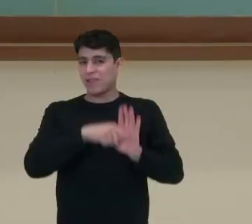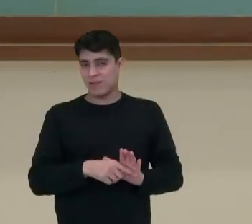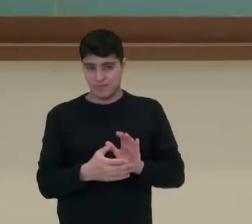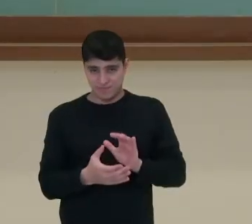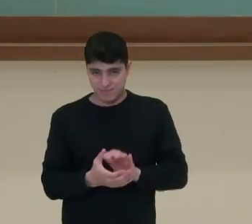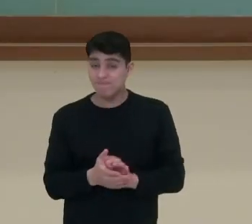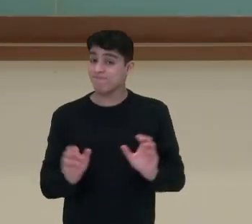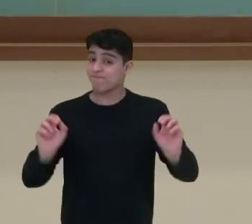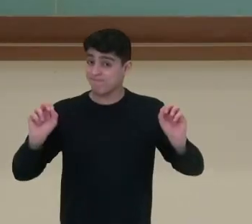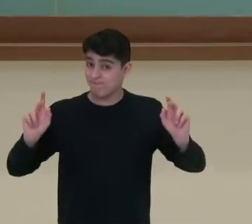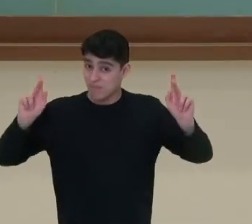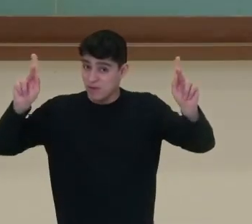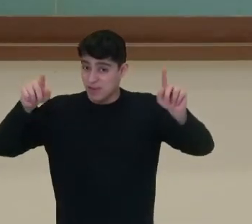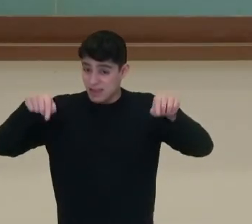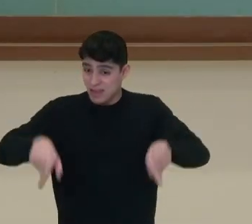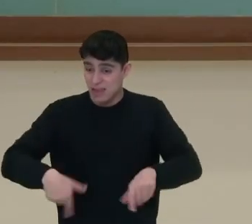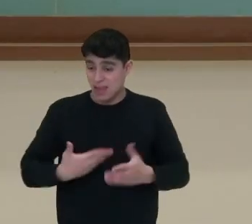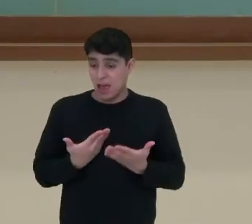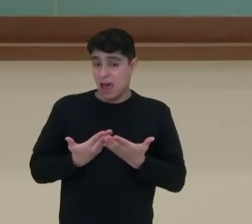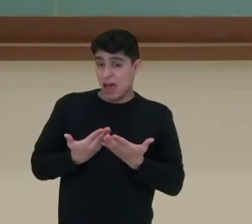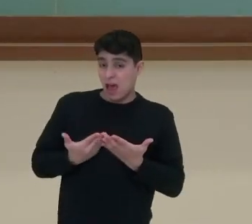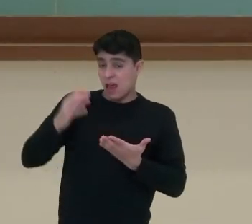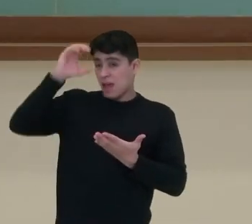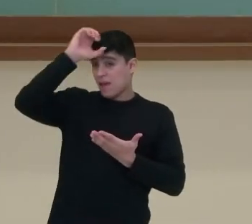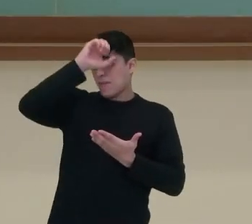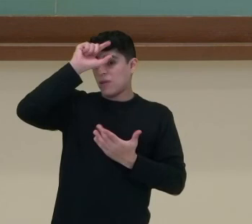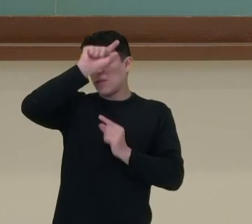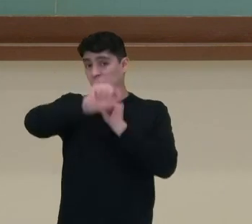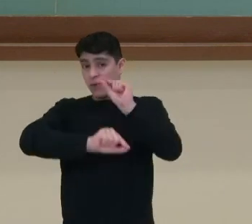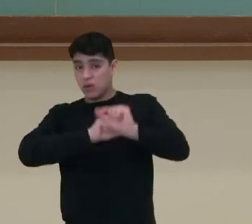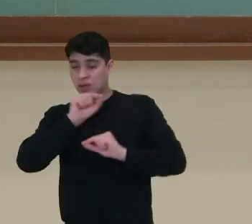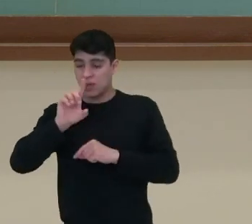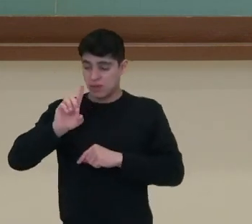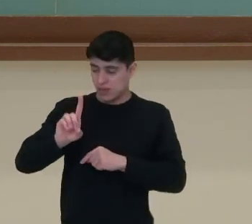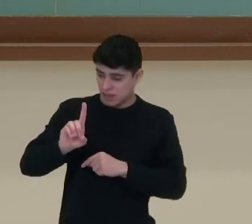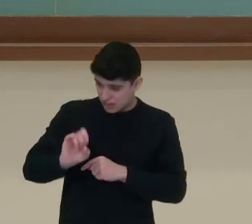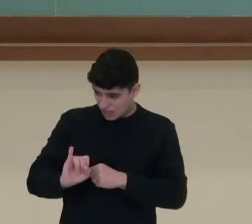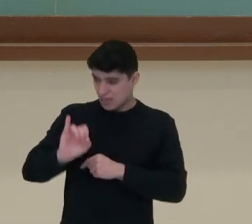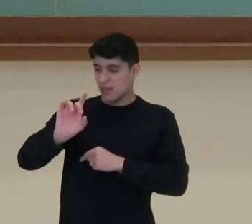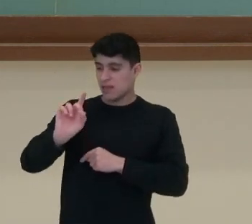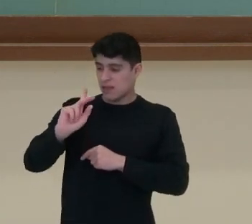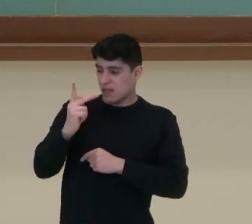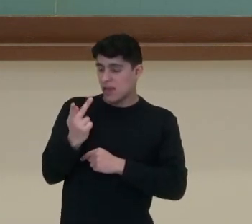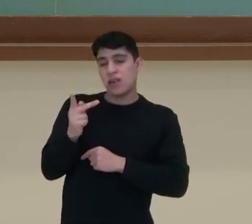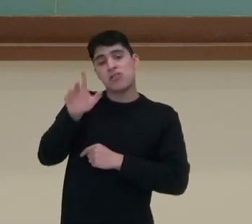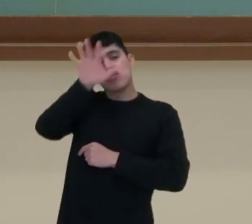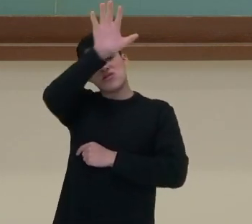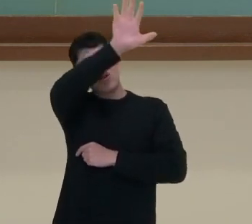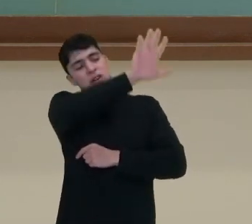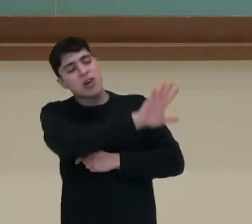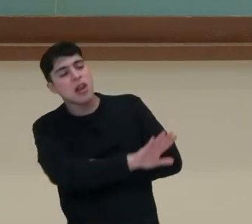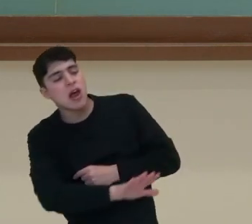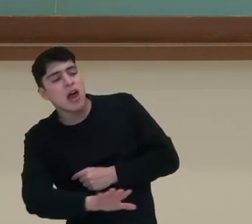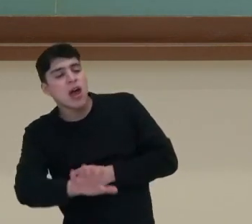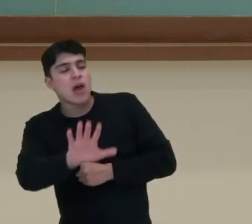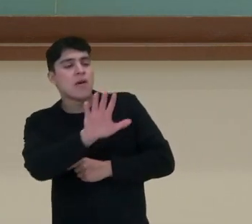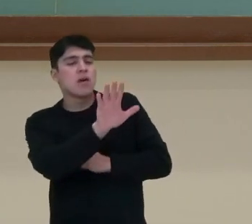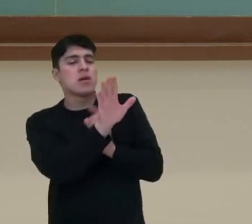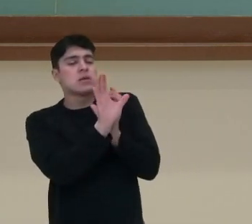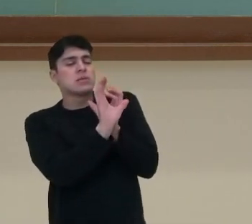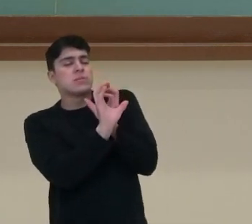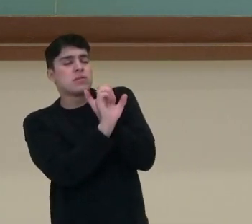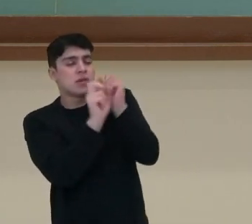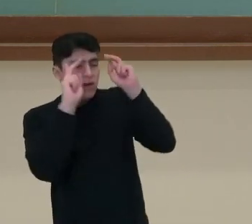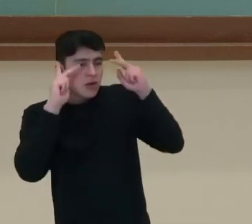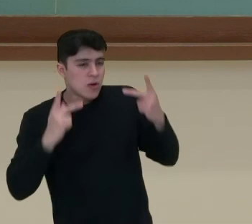longo, então, desta aula, nós aprendemos, então, que o IDH, né, é um índice que mede, de um modo geral, o desenvolvimento humano